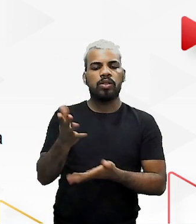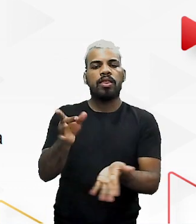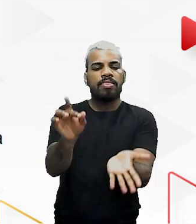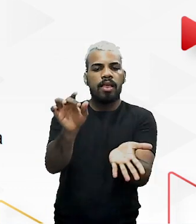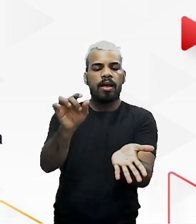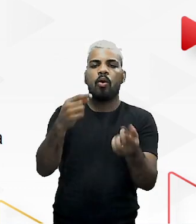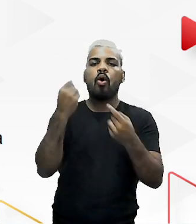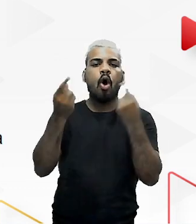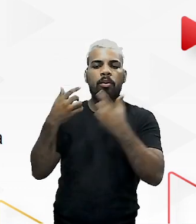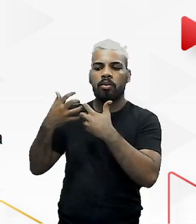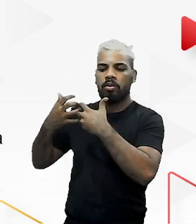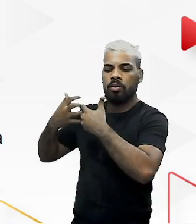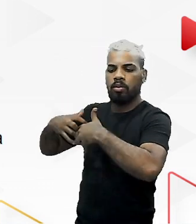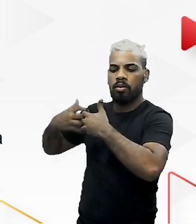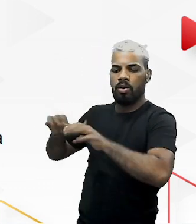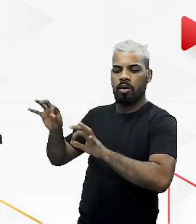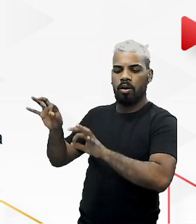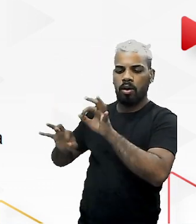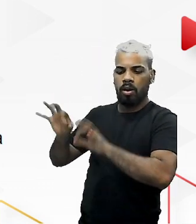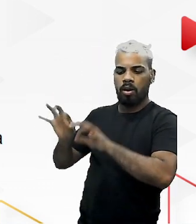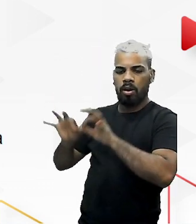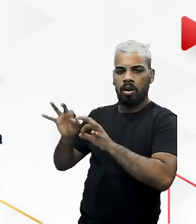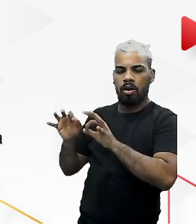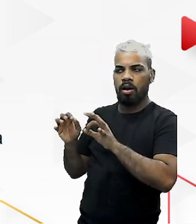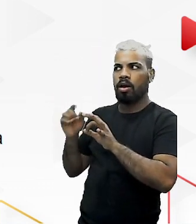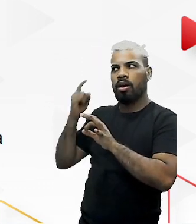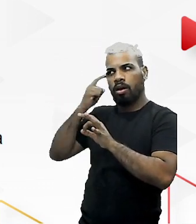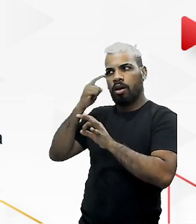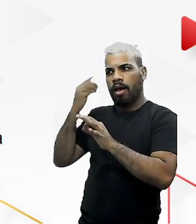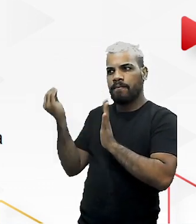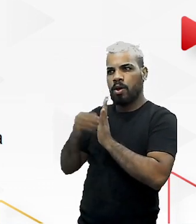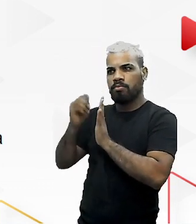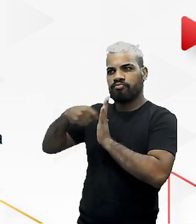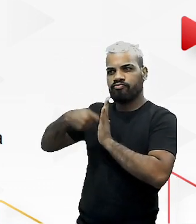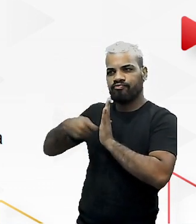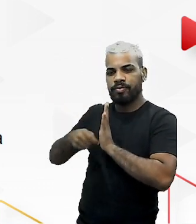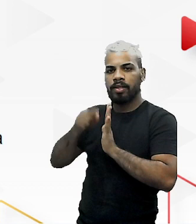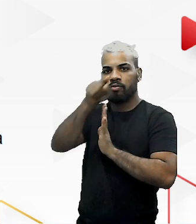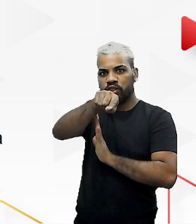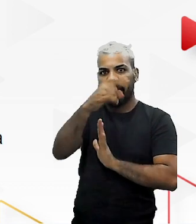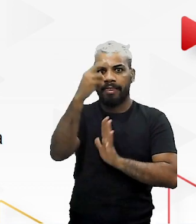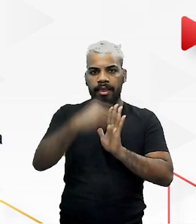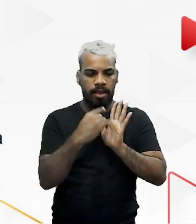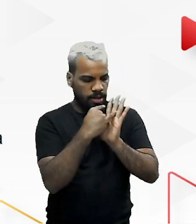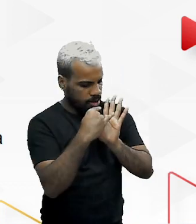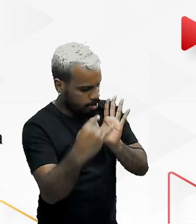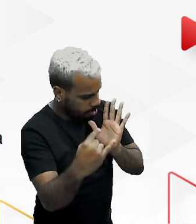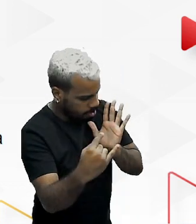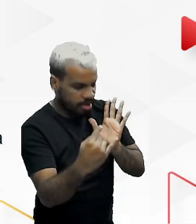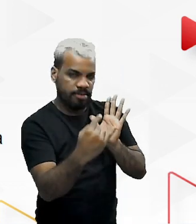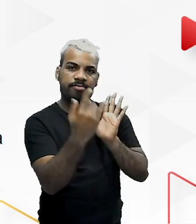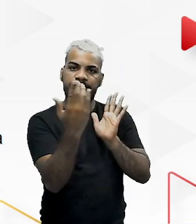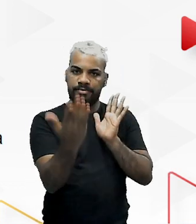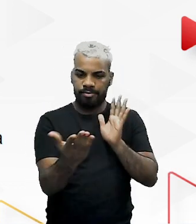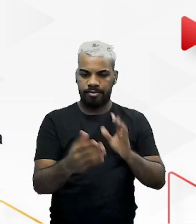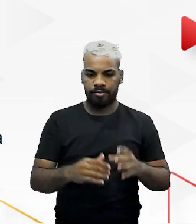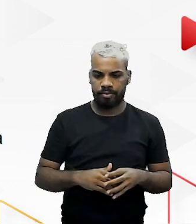ele é pensado para atrair o leitor, para despertar o interesse temático. Isso é